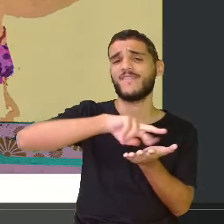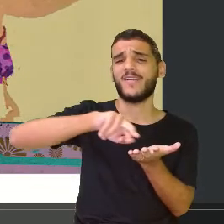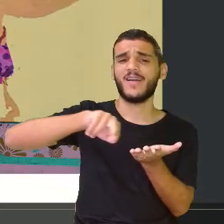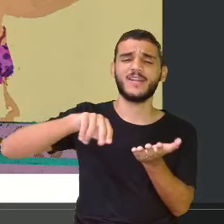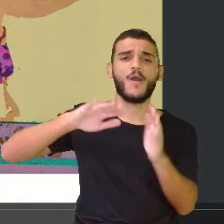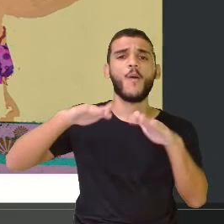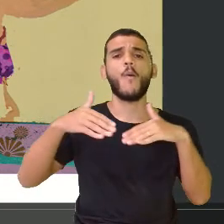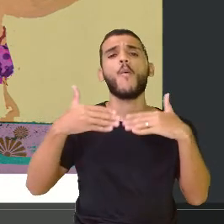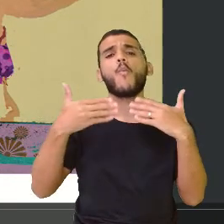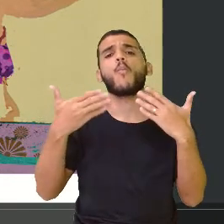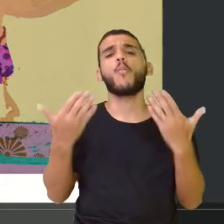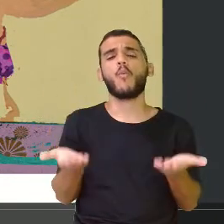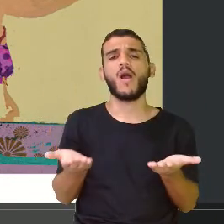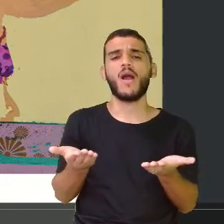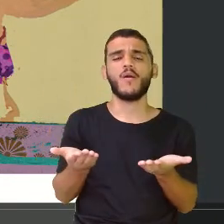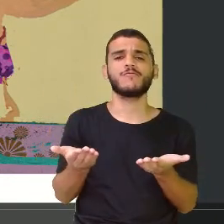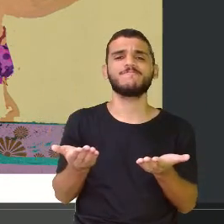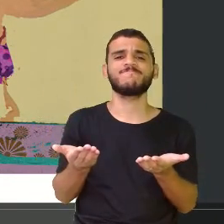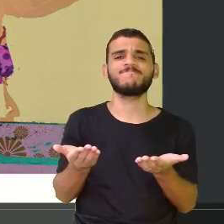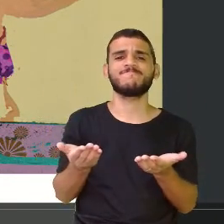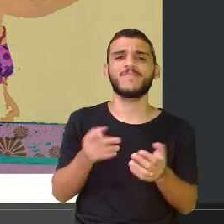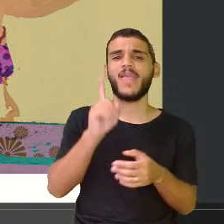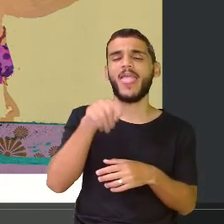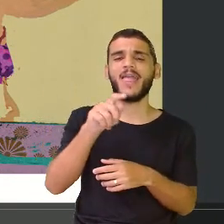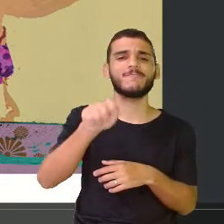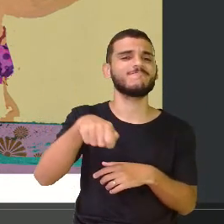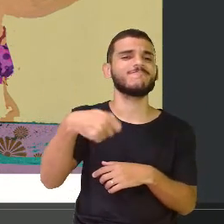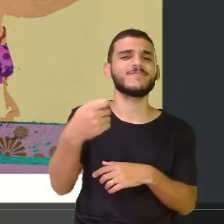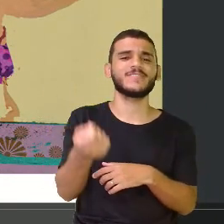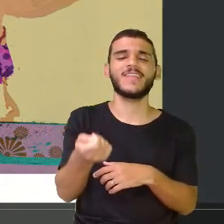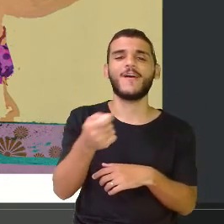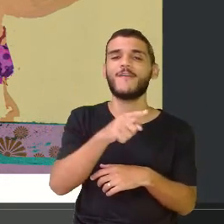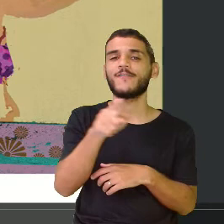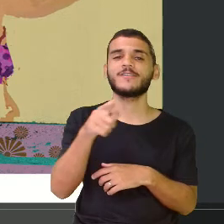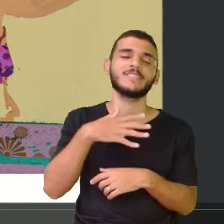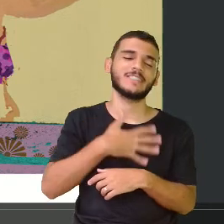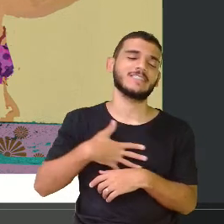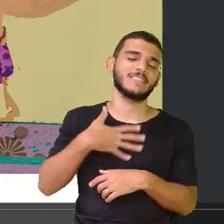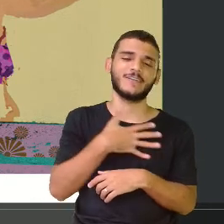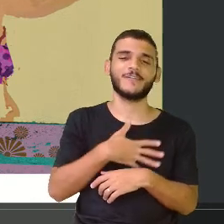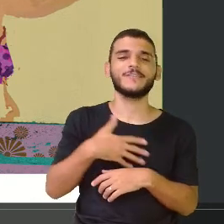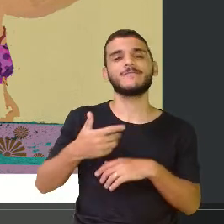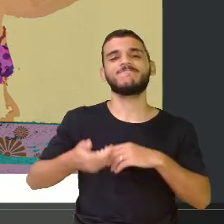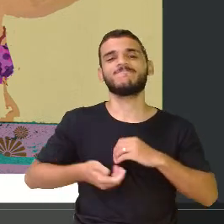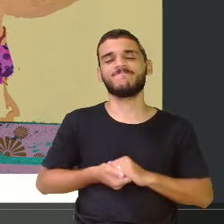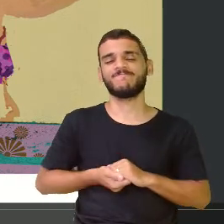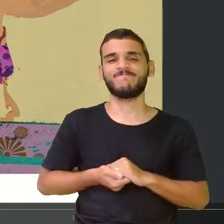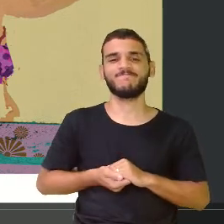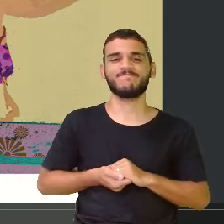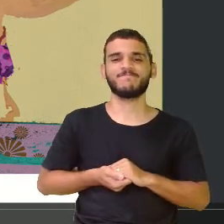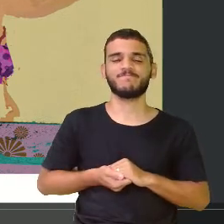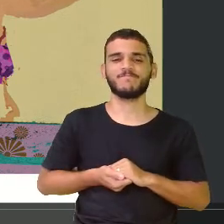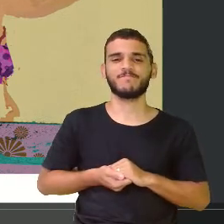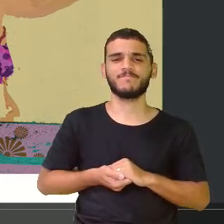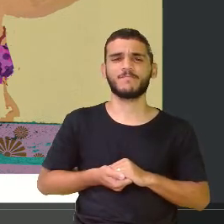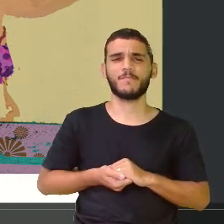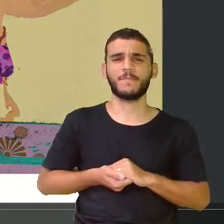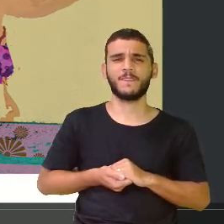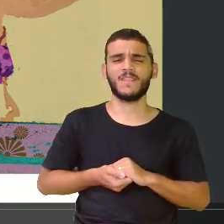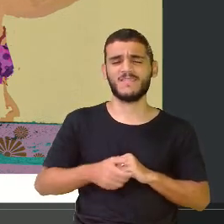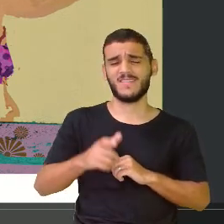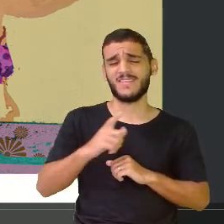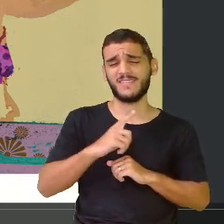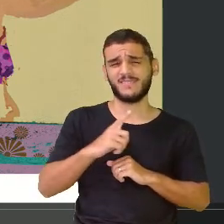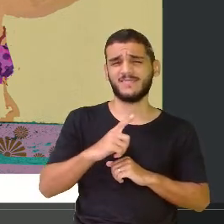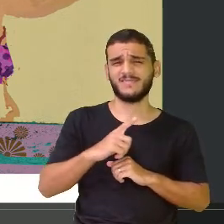qual seria, gente, a palavra preferida de vocês? Será que saiu alguma